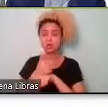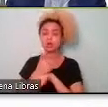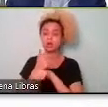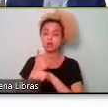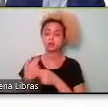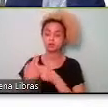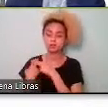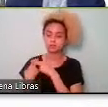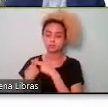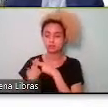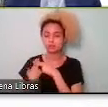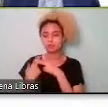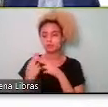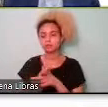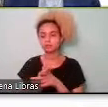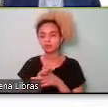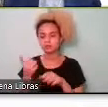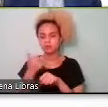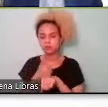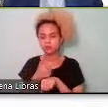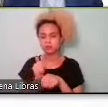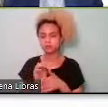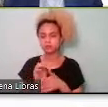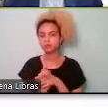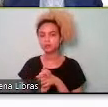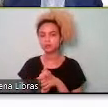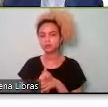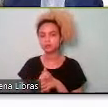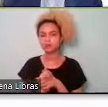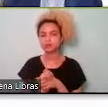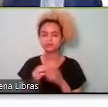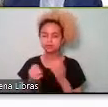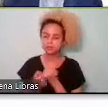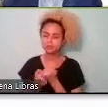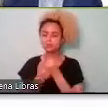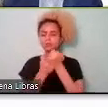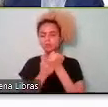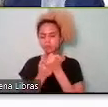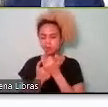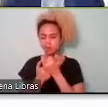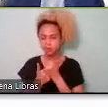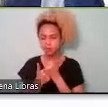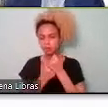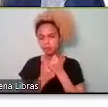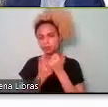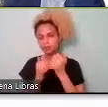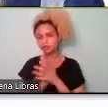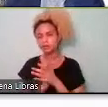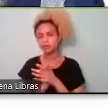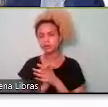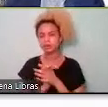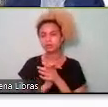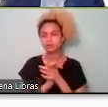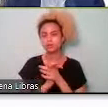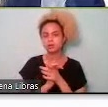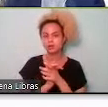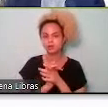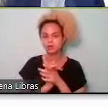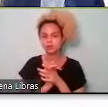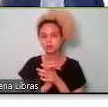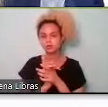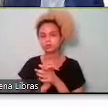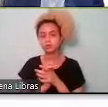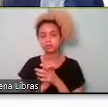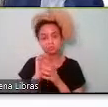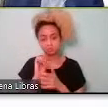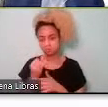responsabilidade que vai dar um amparo, que vai dar o suporte técnico ao síndico. Se ele